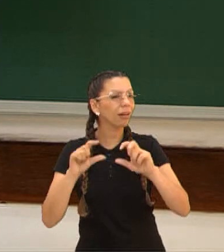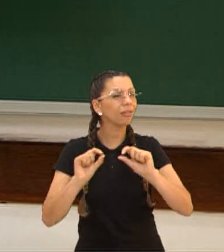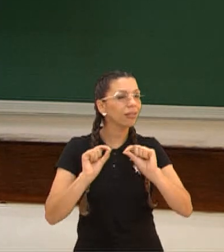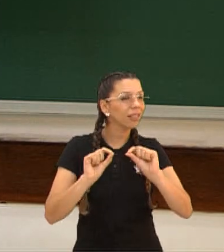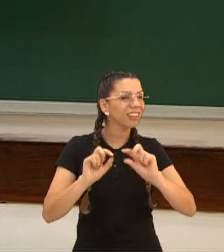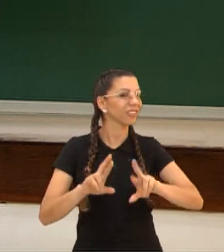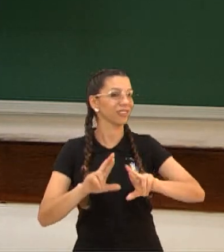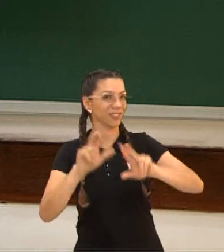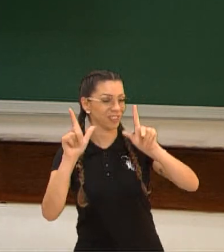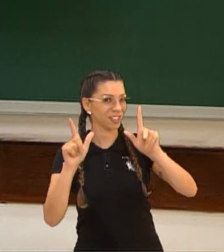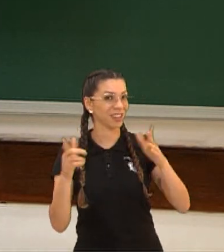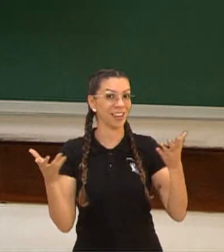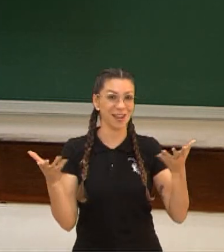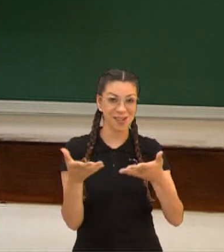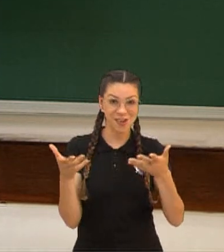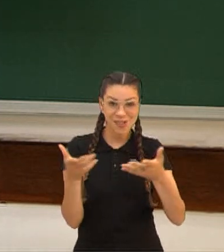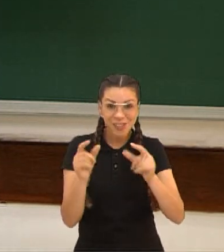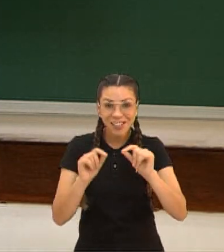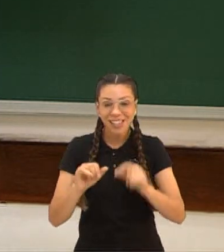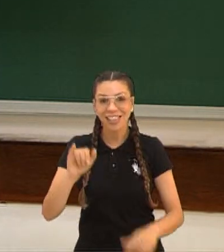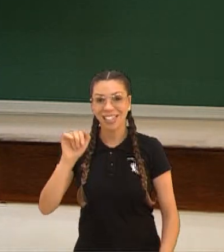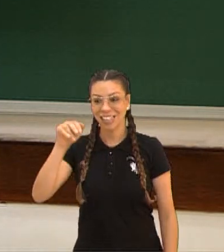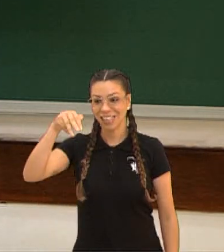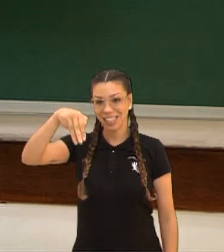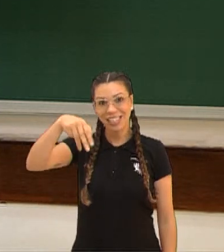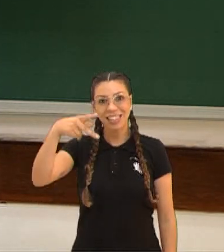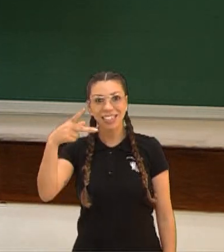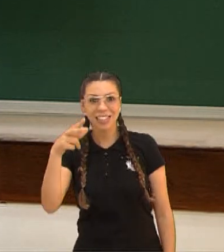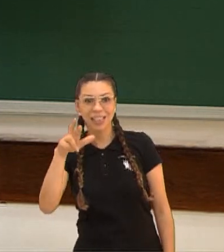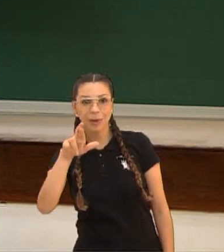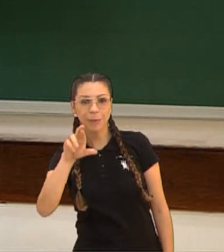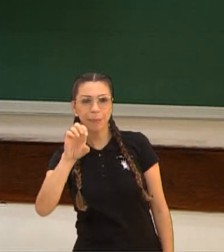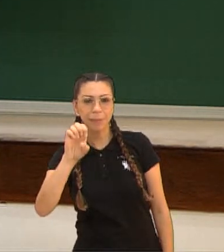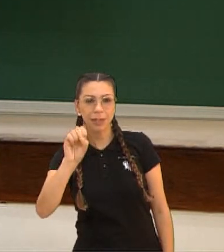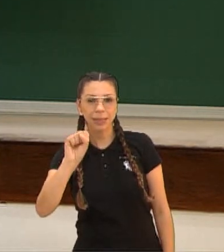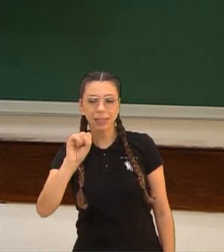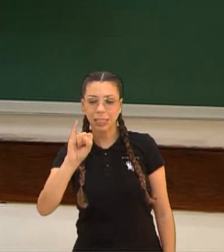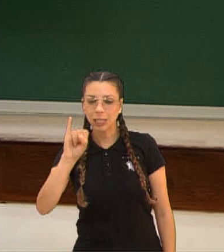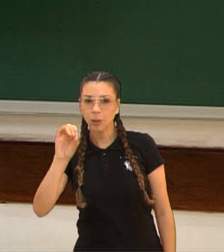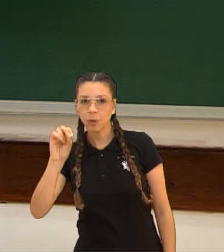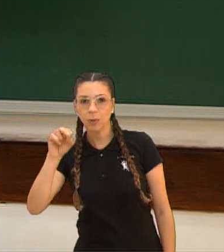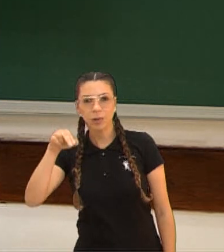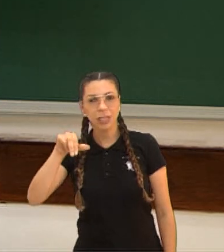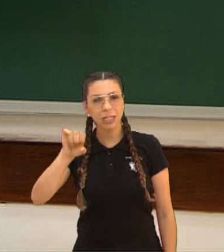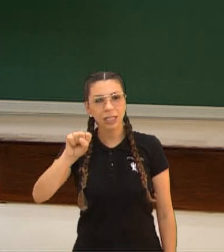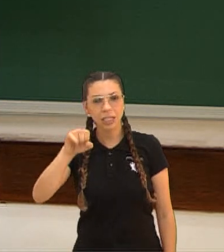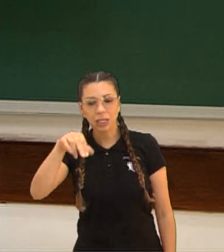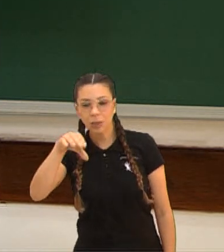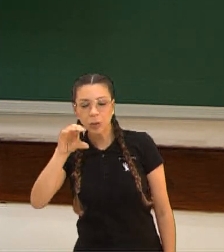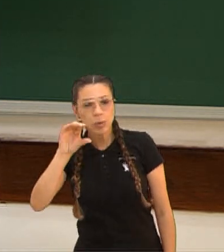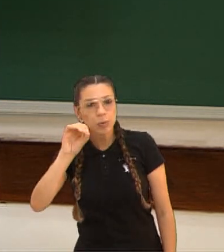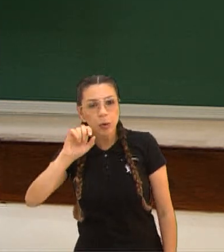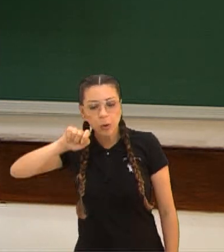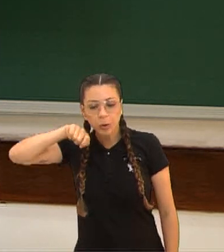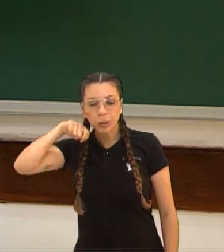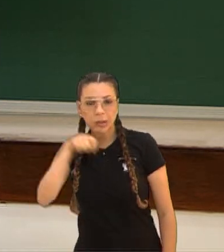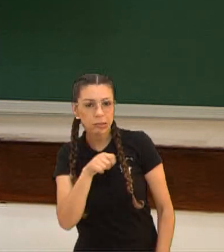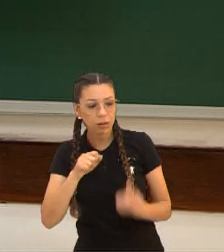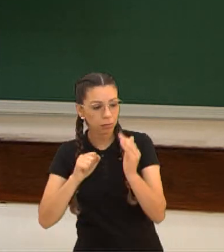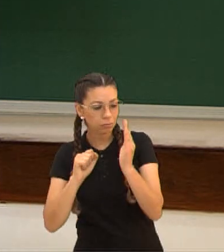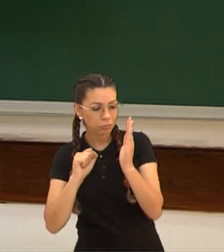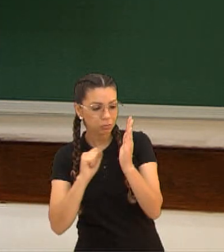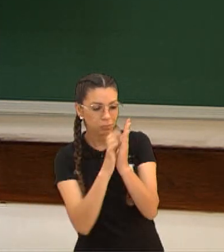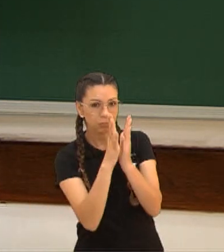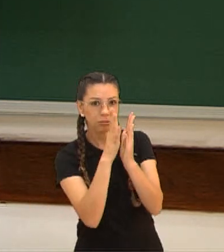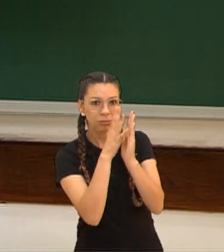ser impressionista. Eu falei para vocês que eu ia impressionar vocês. Hoje a gente vai começar de uma maneira diferente. A gente vai explicar que